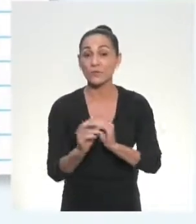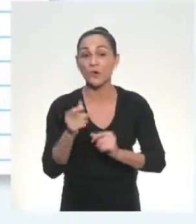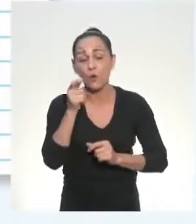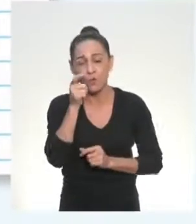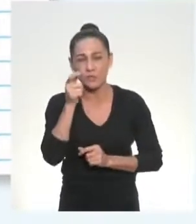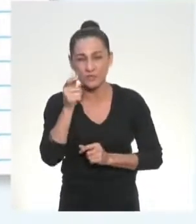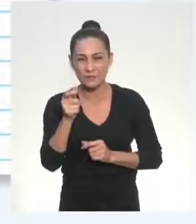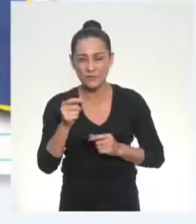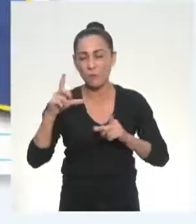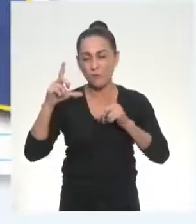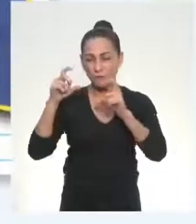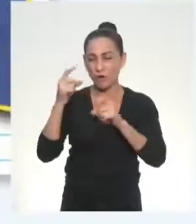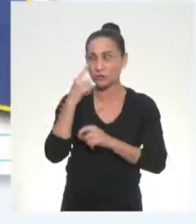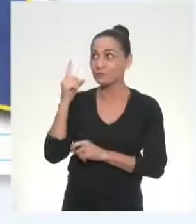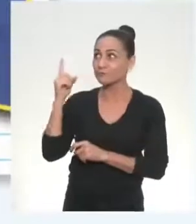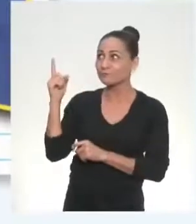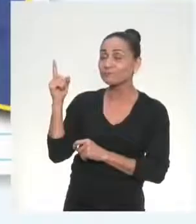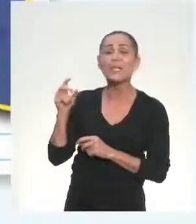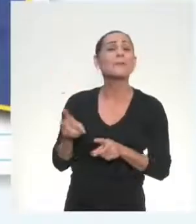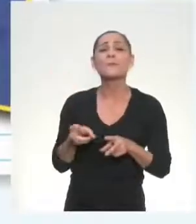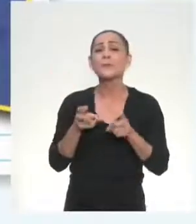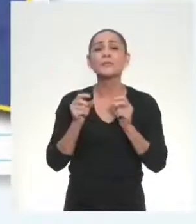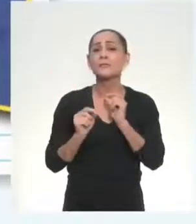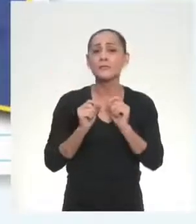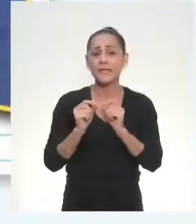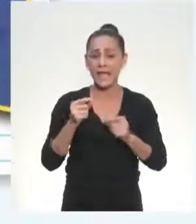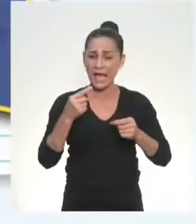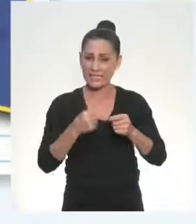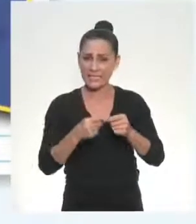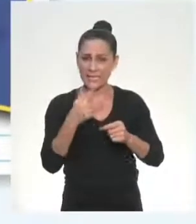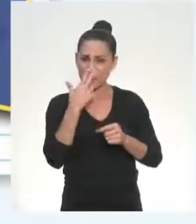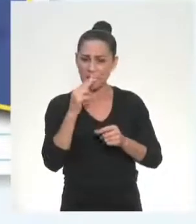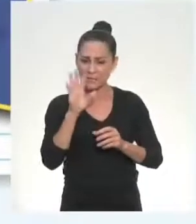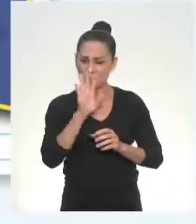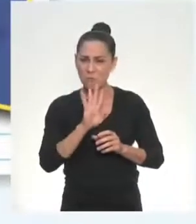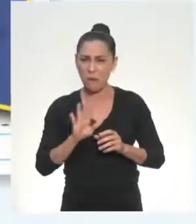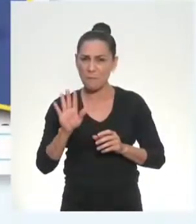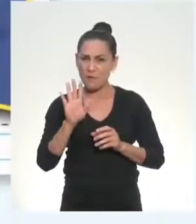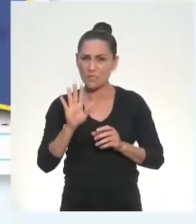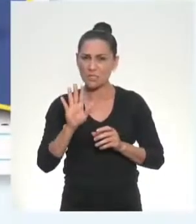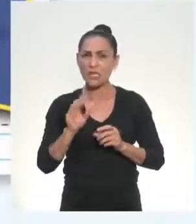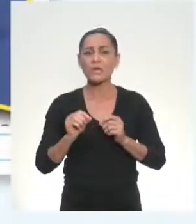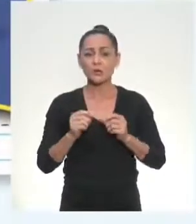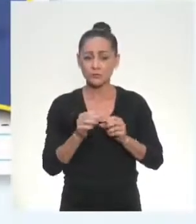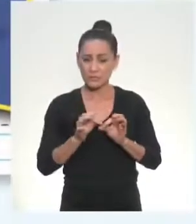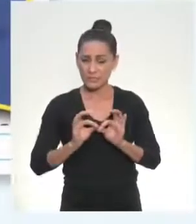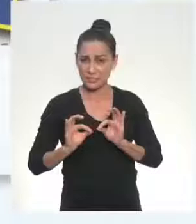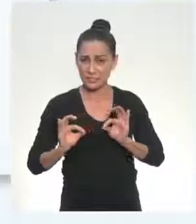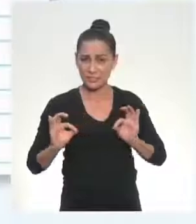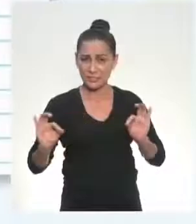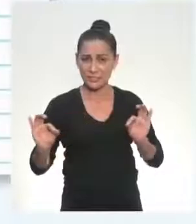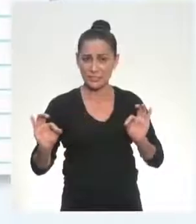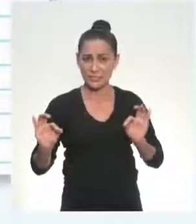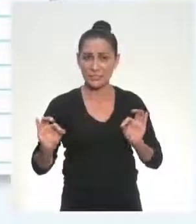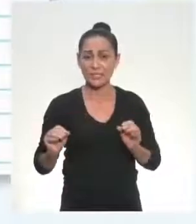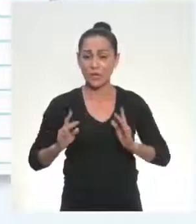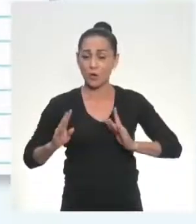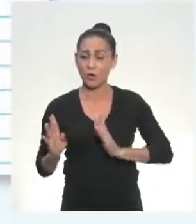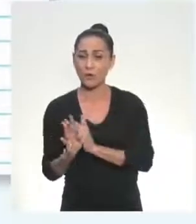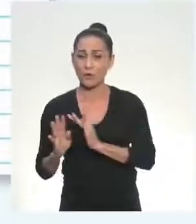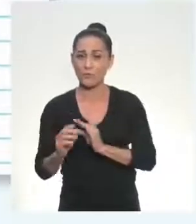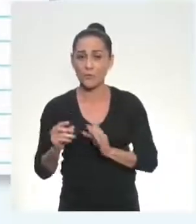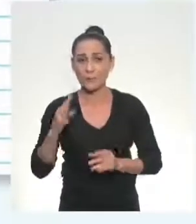olhamos fotos como essas, não temos a impressão de que as cidades são manchas? Então, quando a distância entre as bordas das manchas